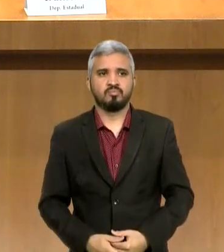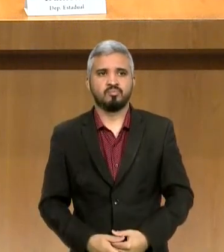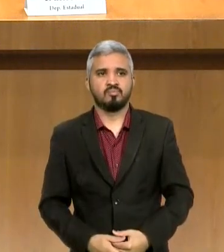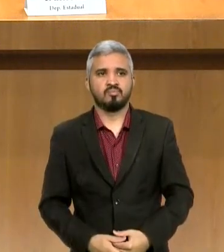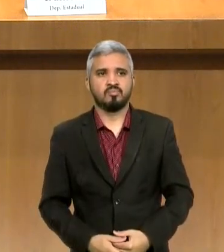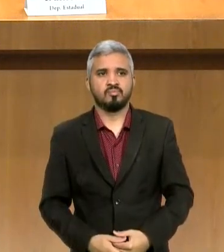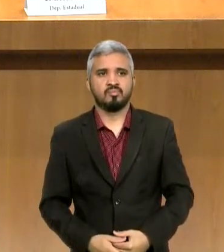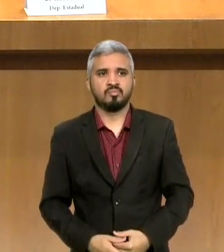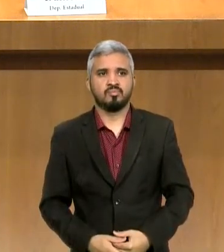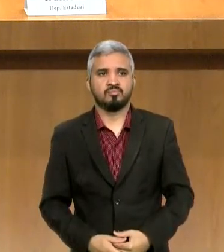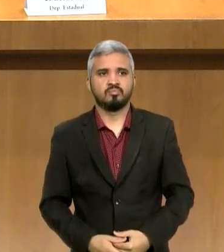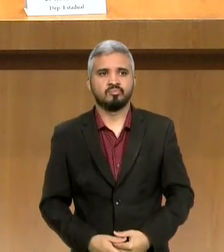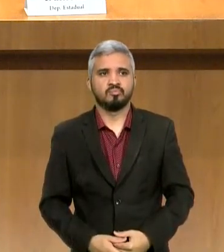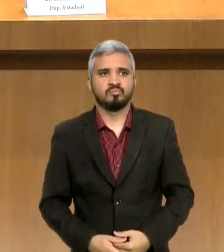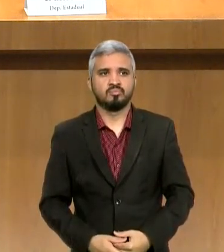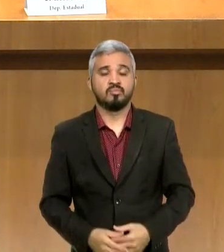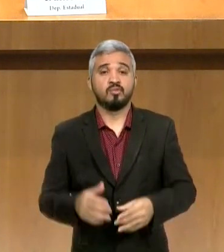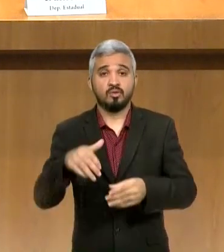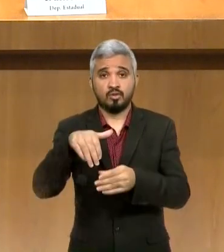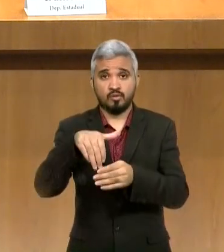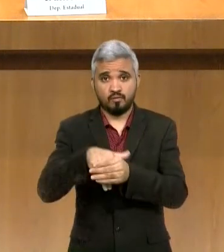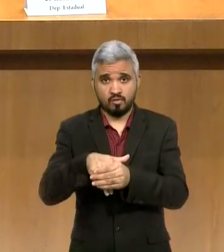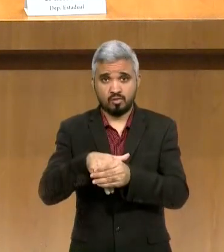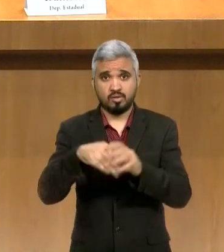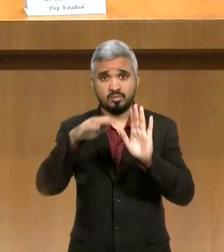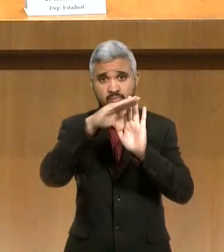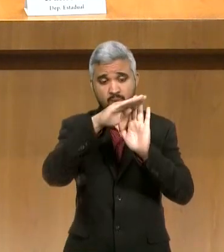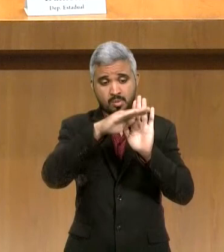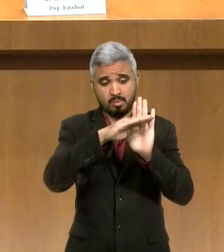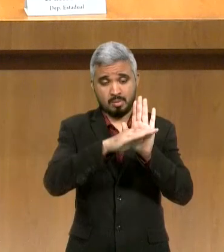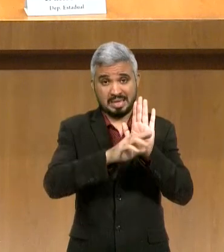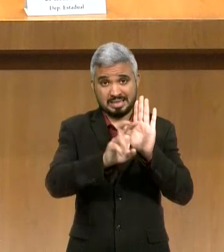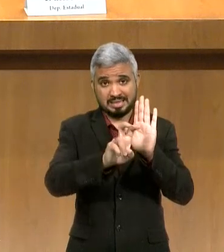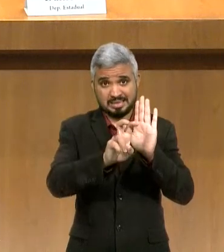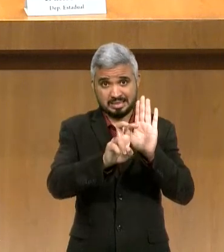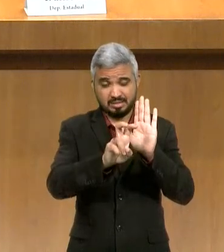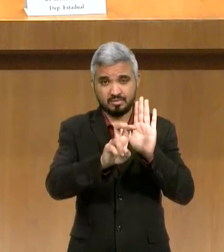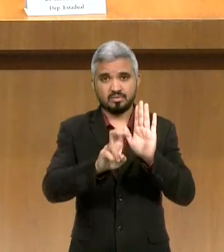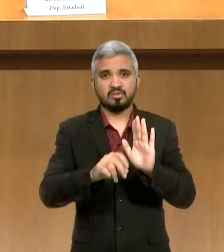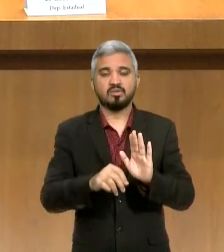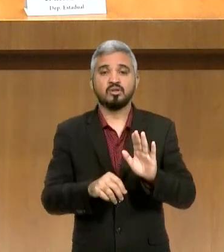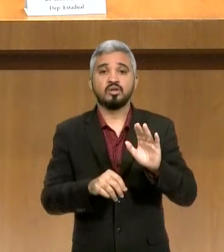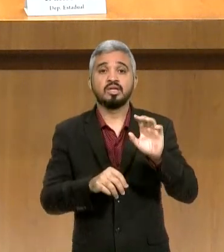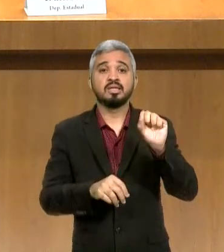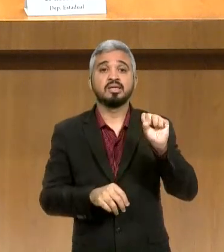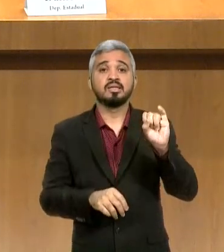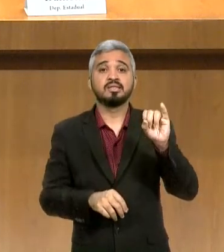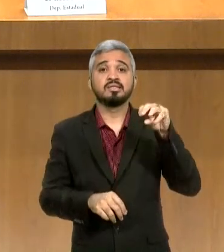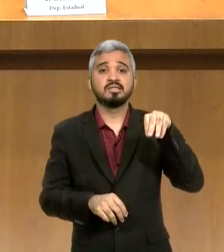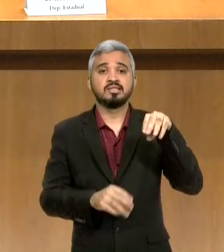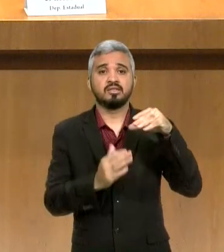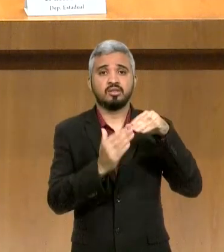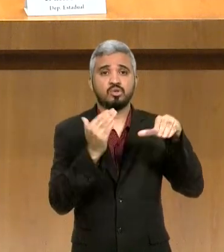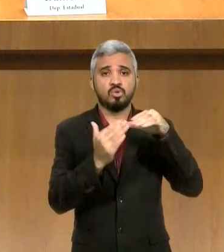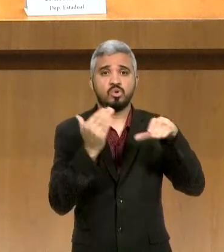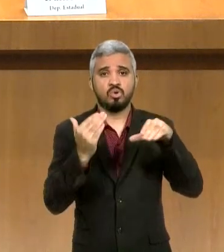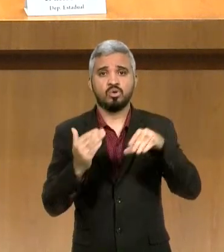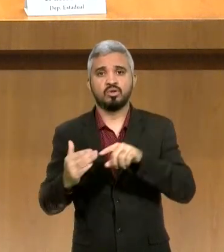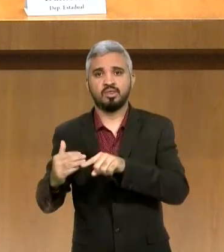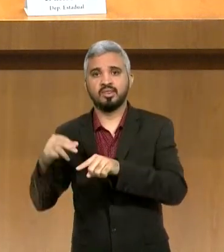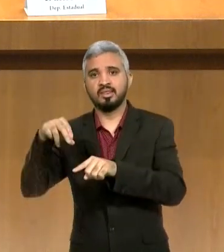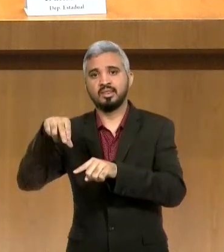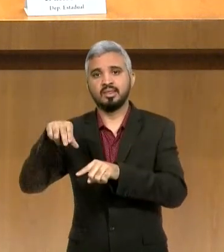Então vamos votar o quinto item, esclarecendo que o voto sim rejeita o veto e o voto não mantém o